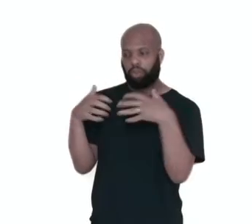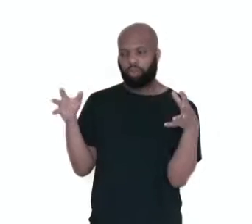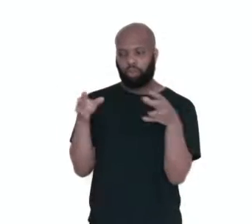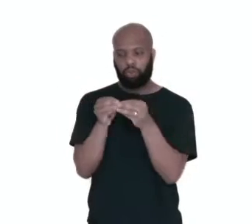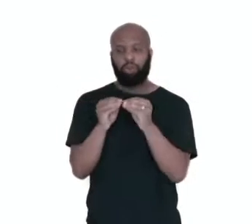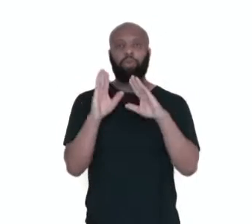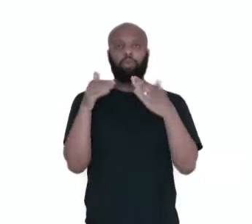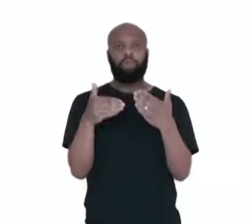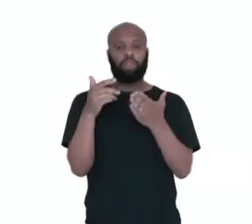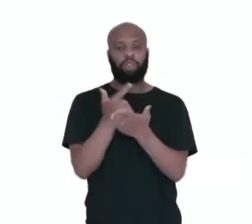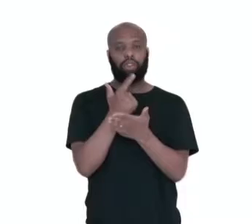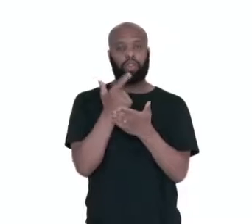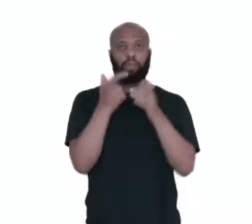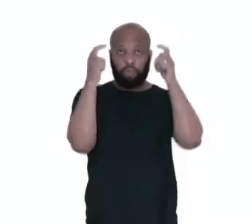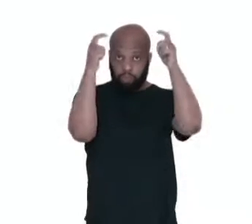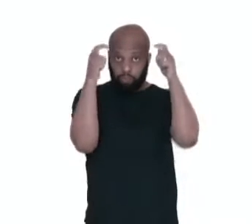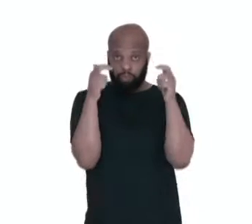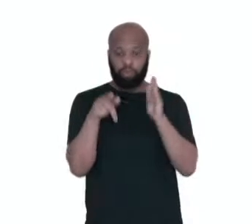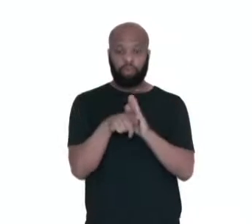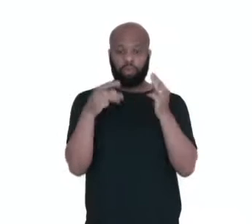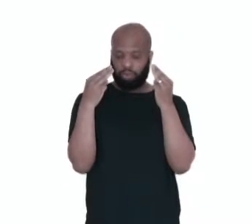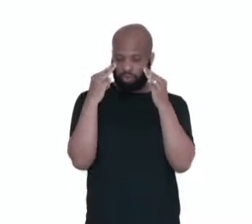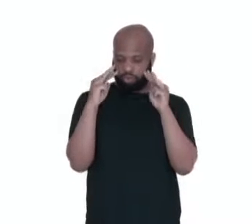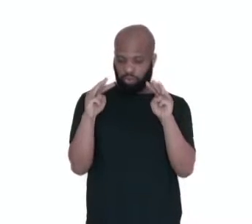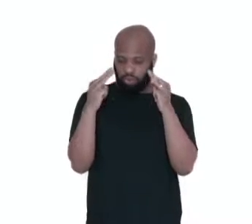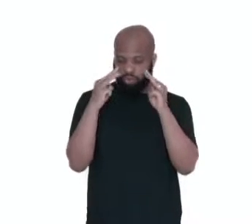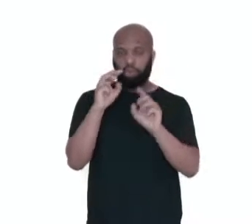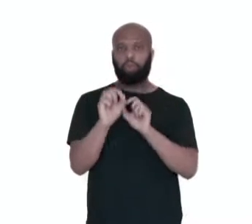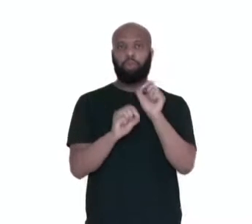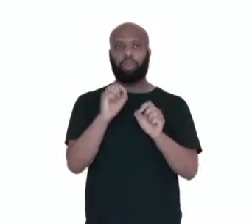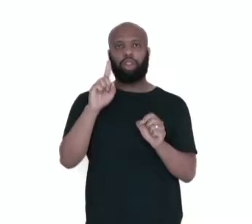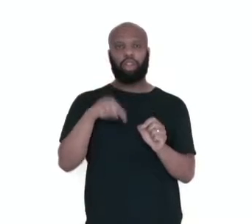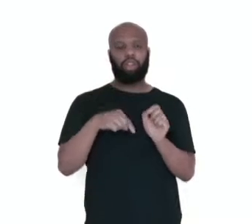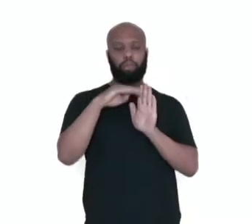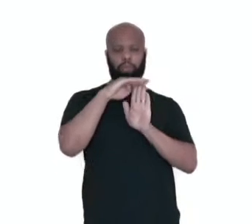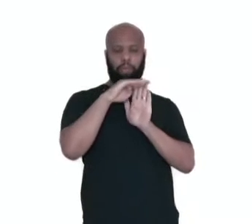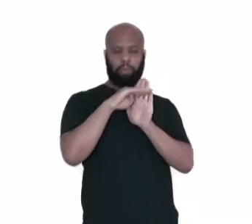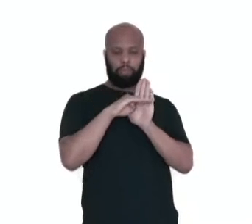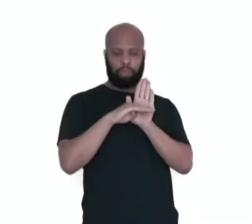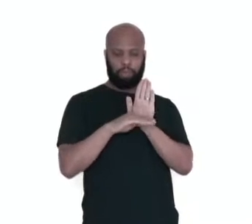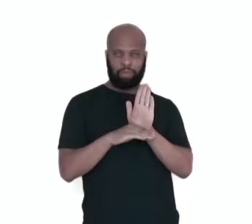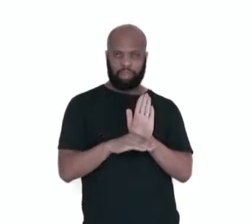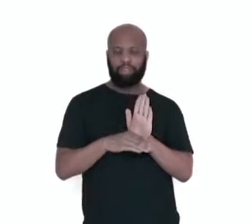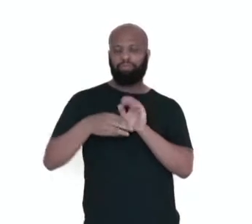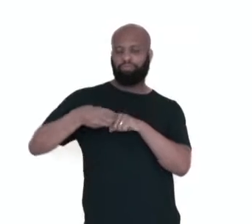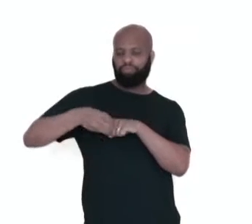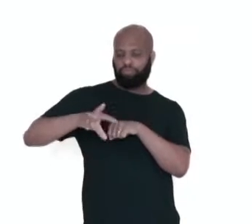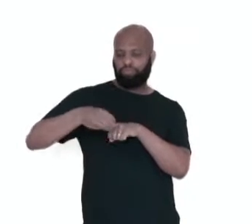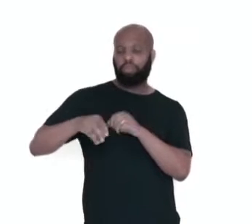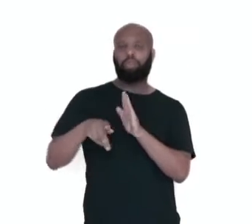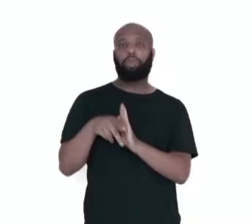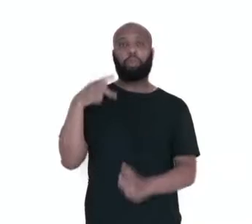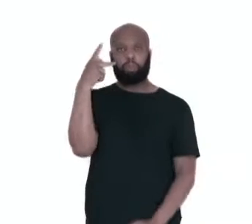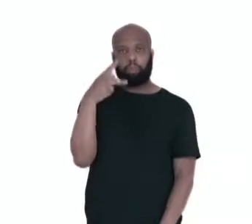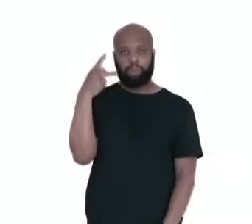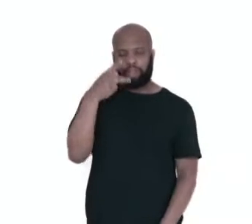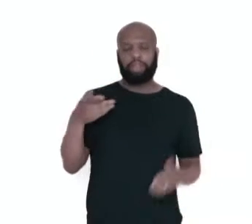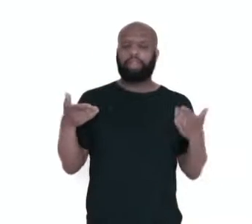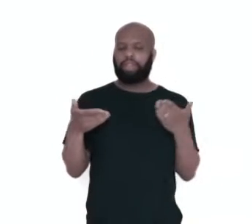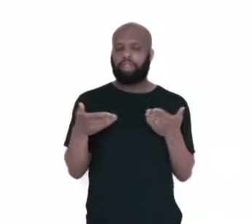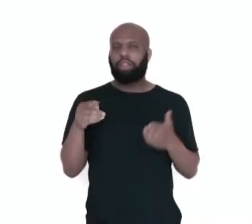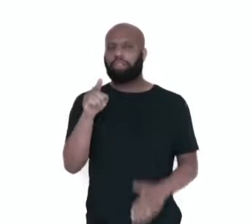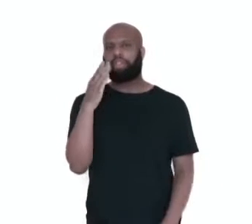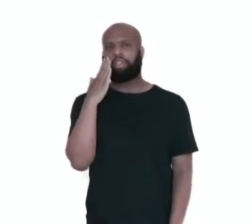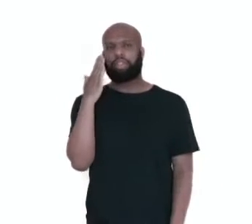A obra O Príncipe de Maquiavel é considerada um manual de política moderna. Você sabe dizer por